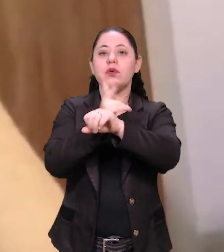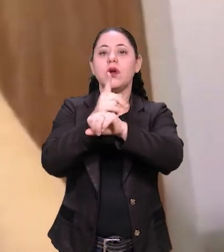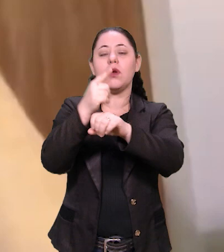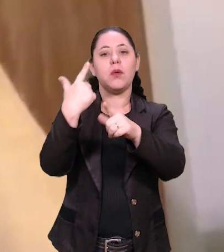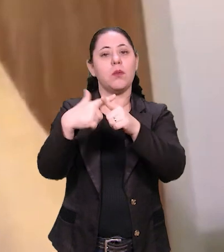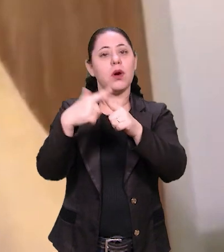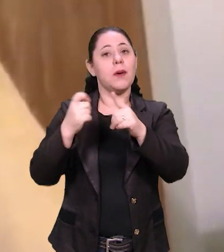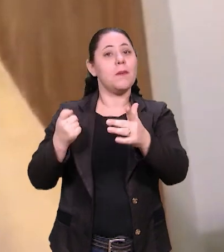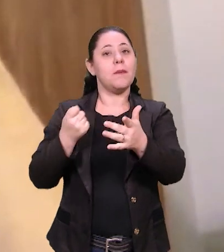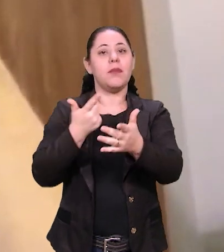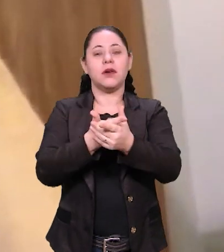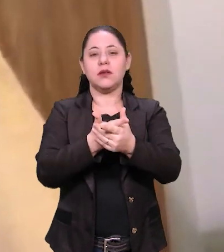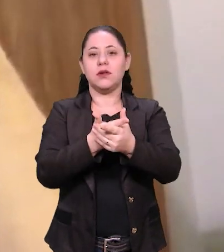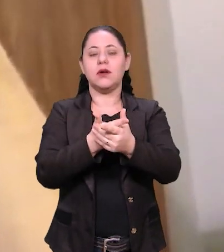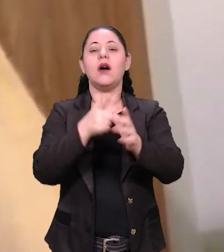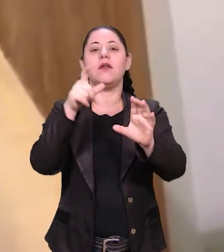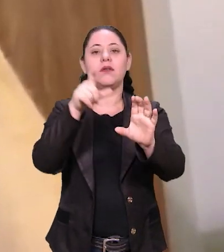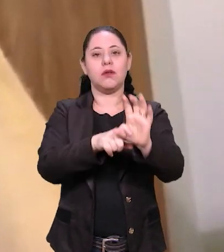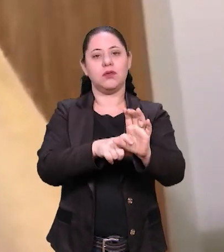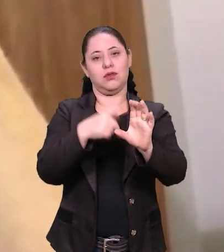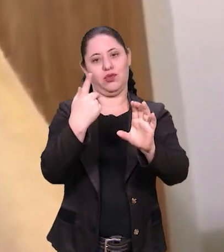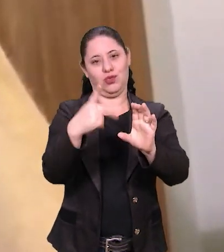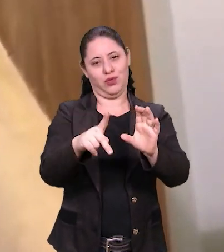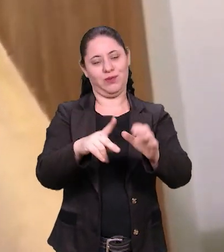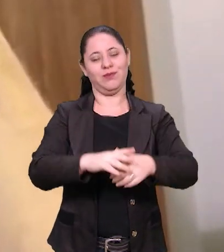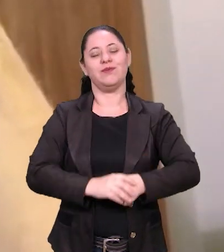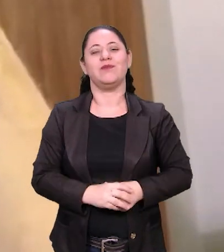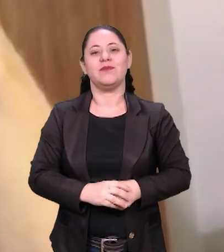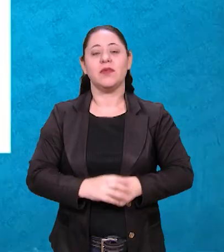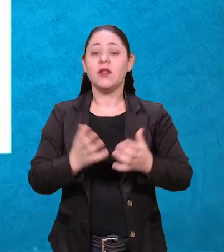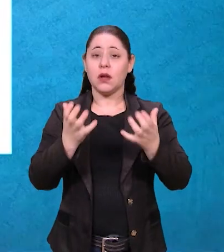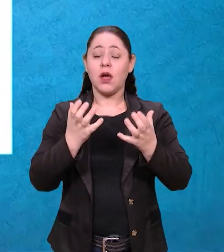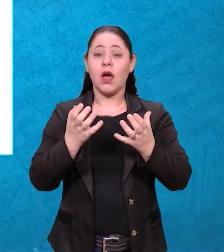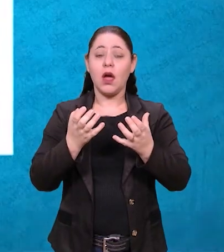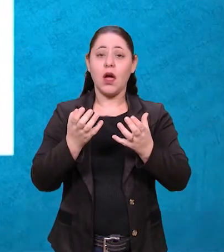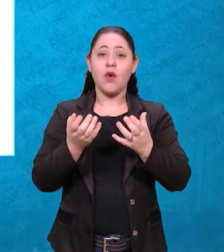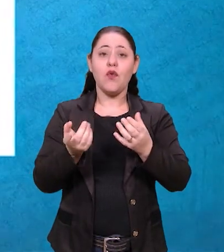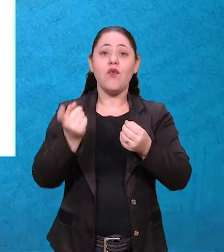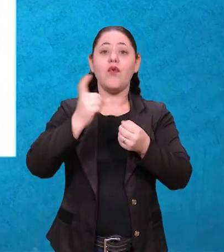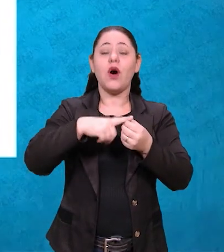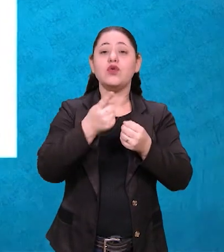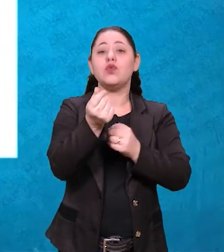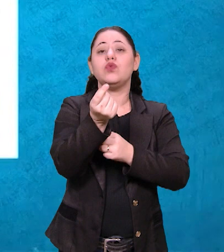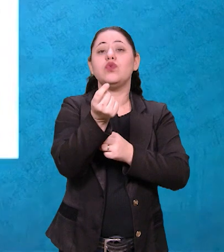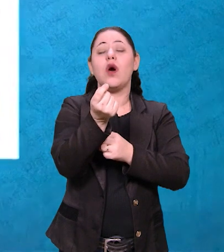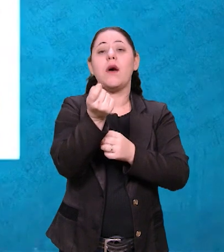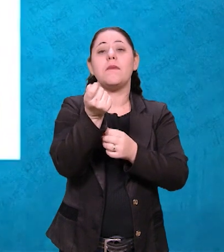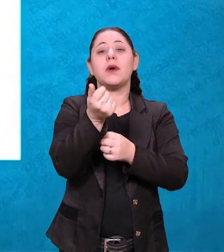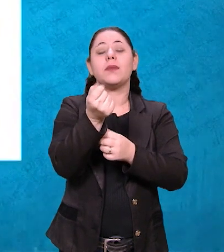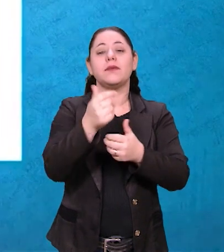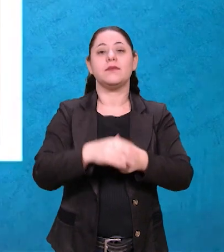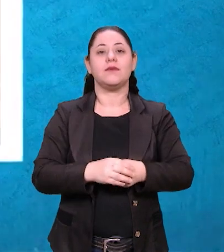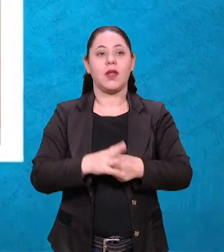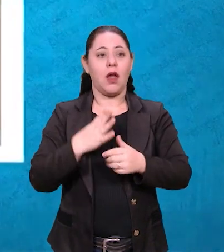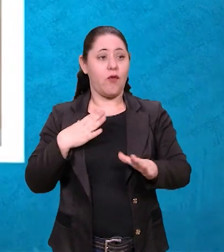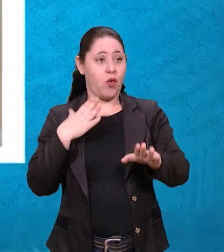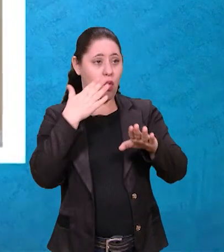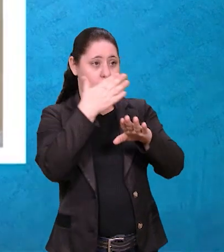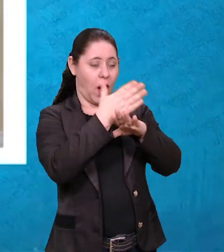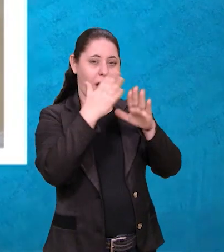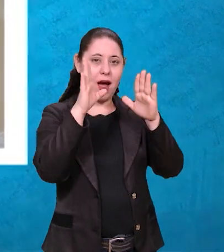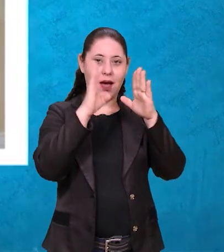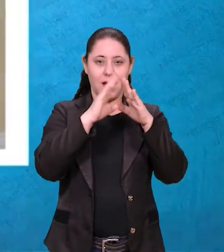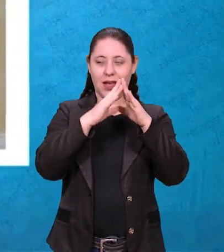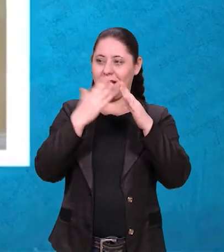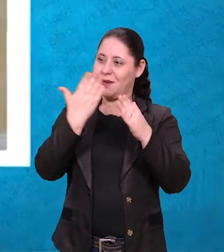a conta e ele quer te devolver o troco. Aí ela foi até minha casa, a gente ficou amigo, né?